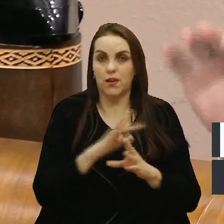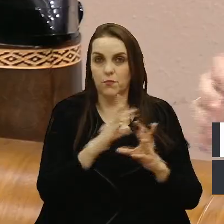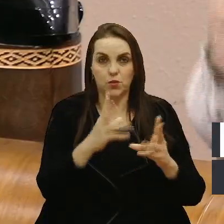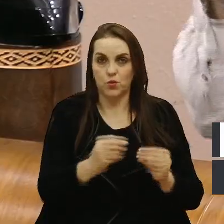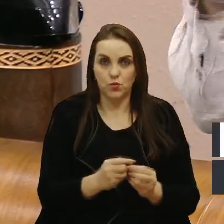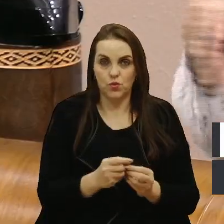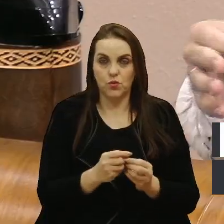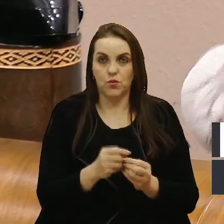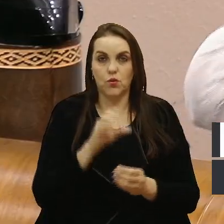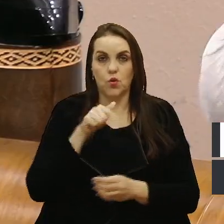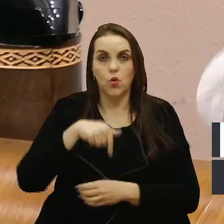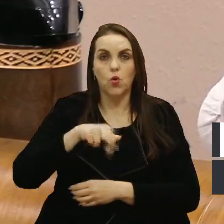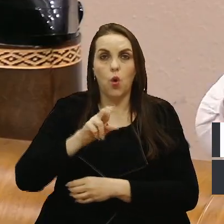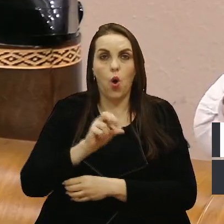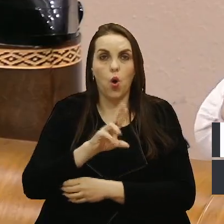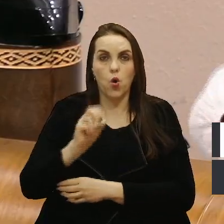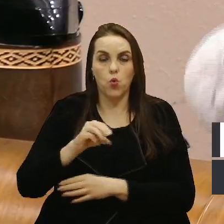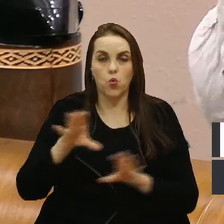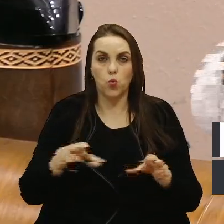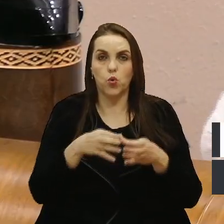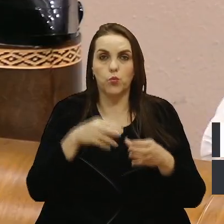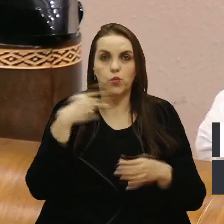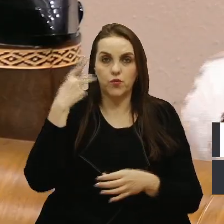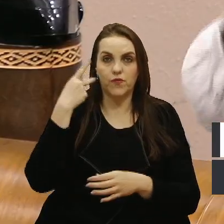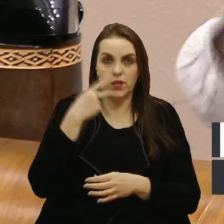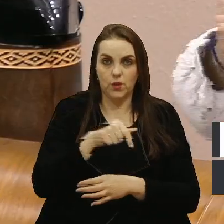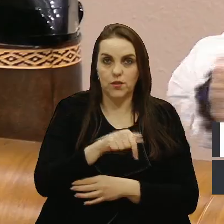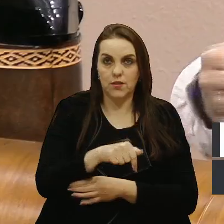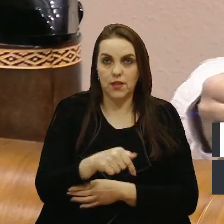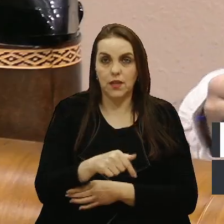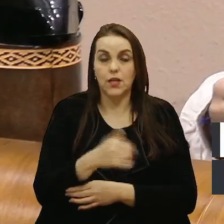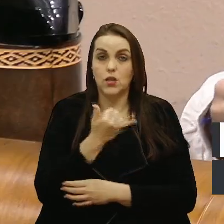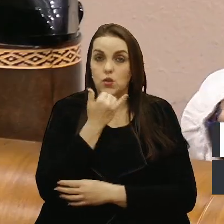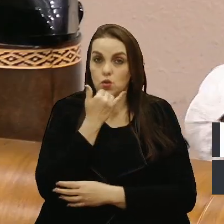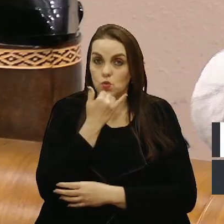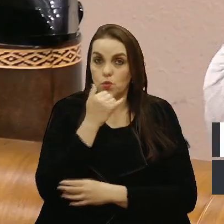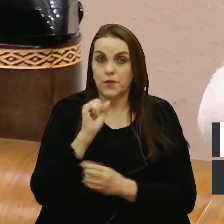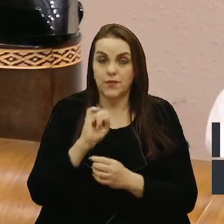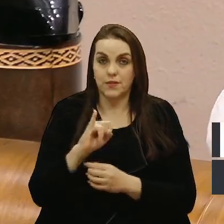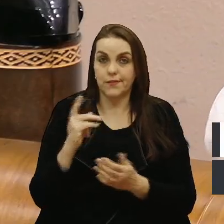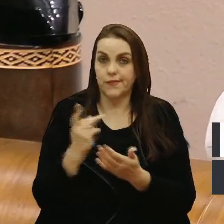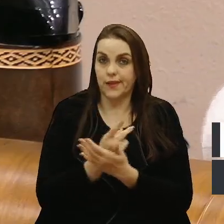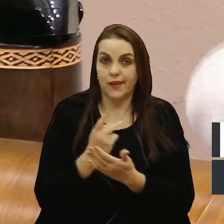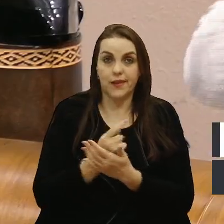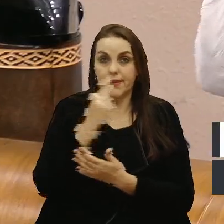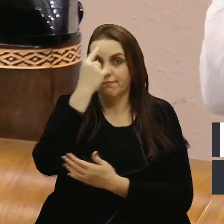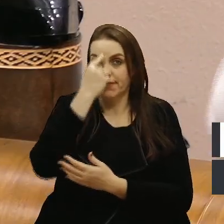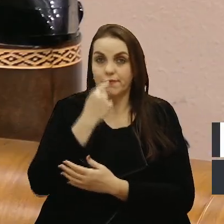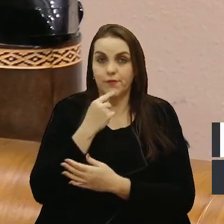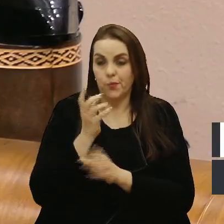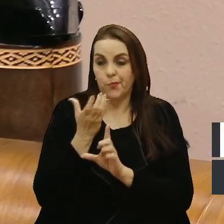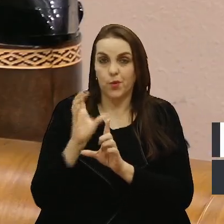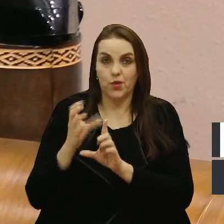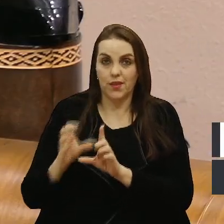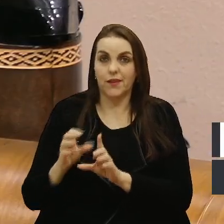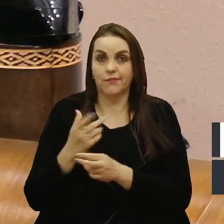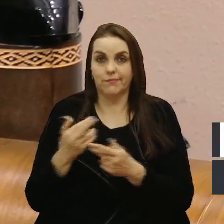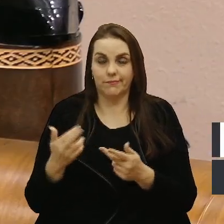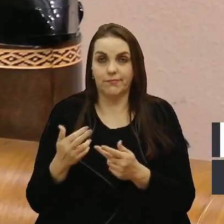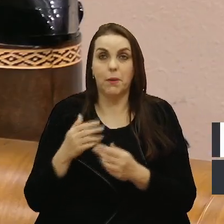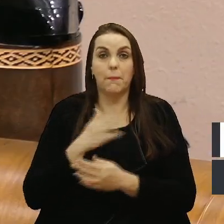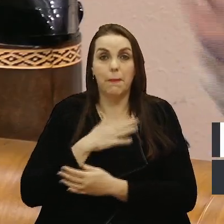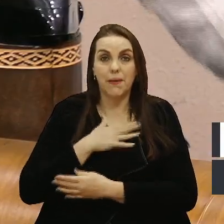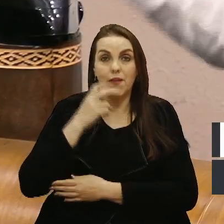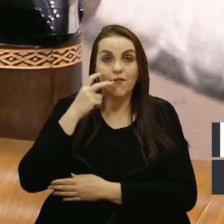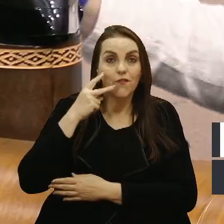é do meu perfil, se fiz, me desculpo. Outra coisa é não ter quórum, que no meu entender é uma vergonha para a Câmara. Se